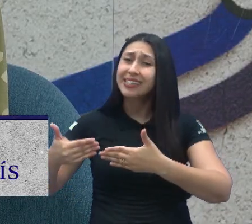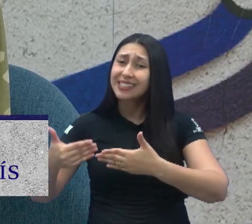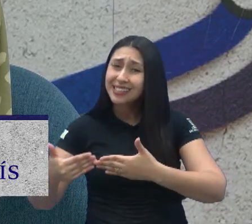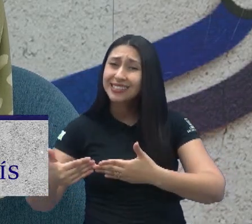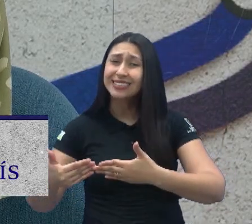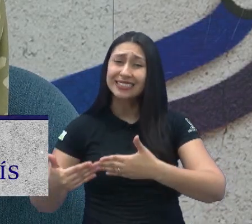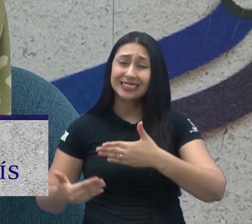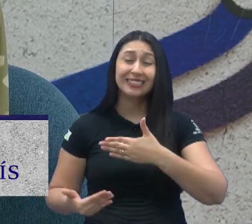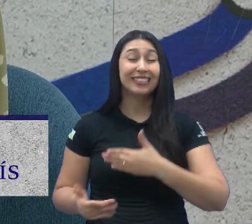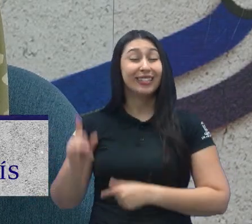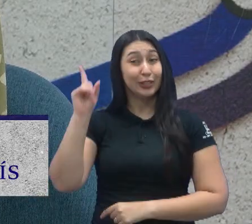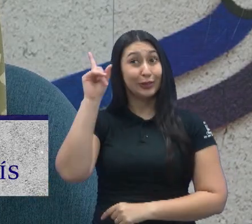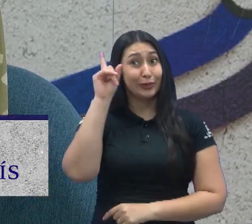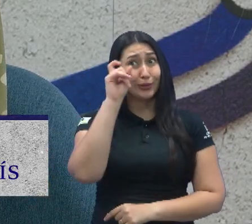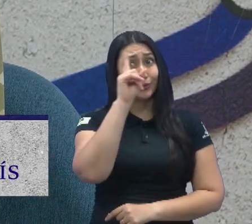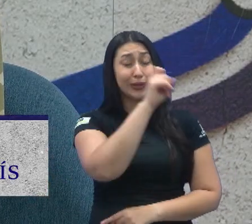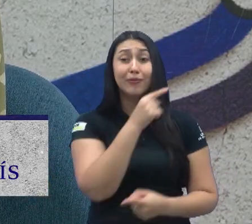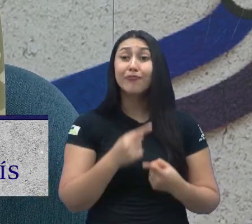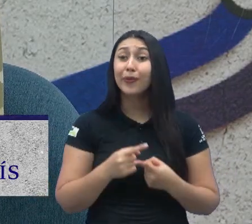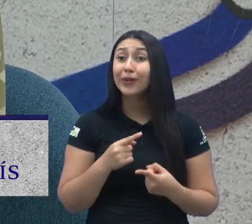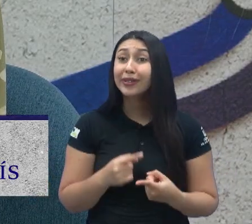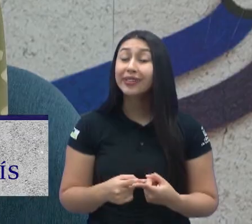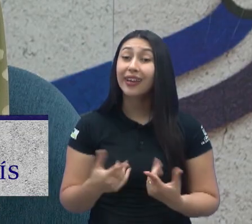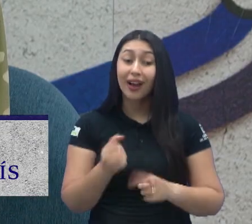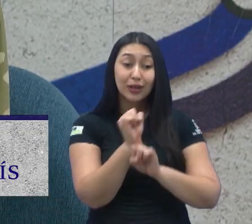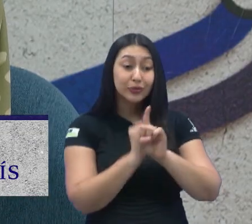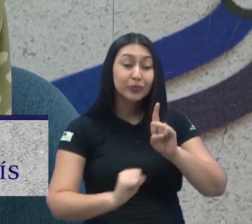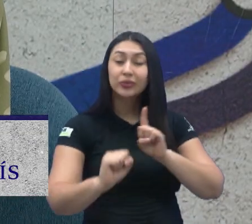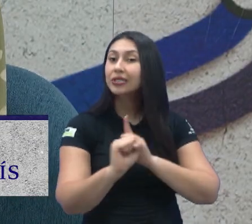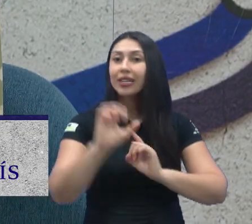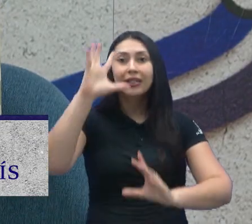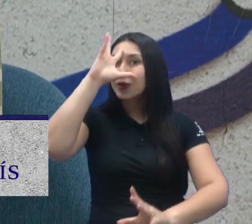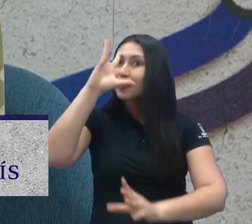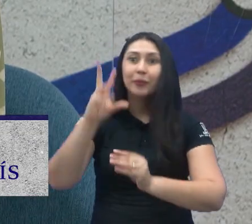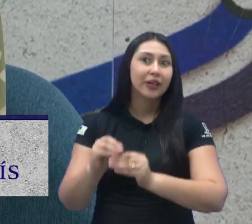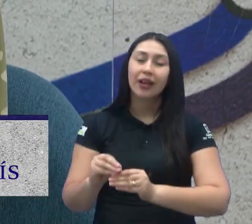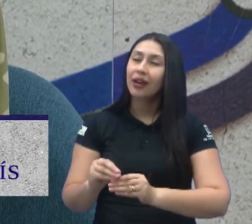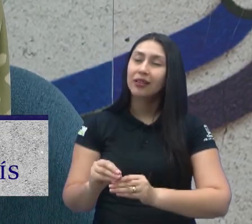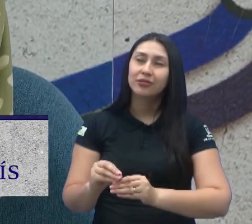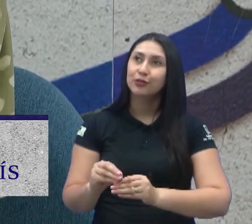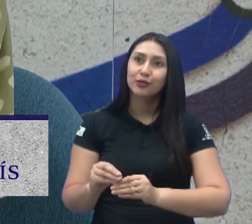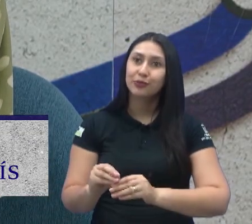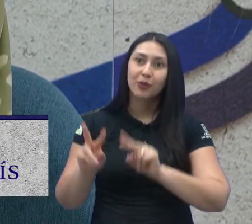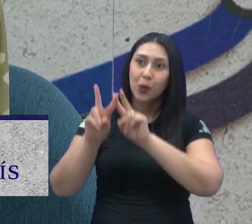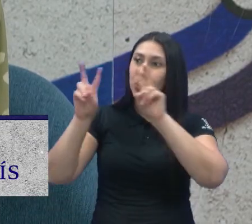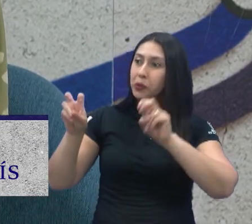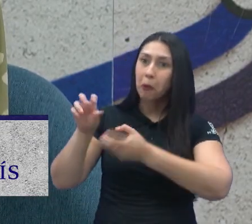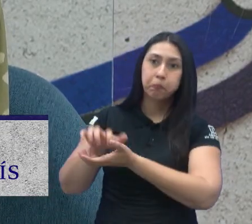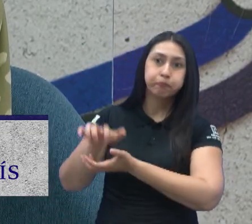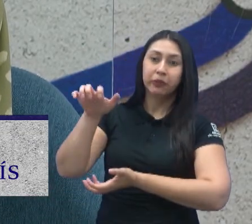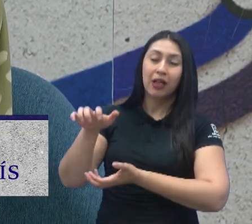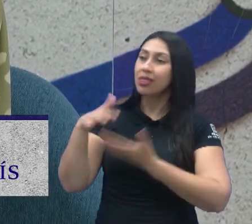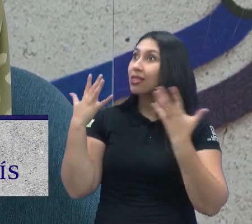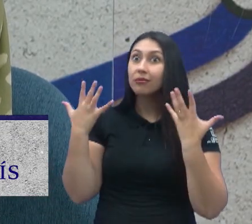atritos ainda pela dificuldade também da sociedade em assumir, né, a questão do envelhecimento, em